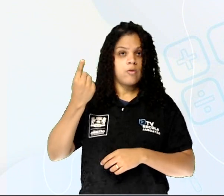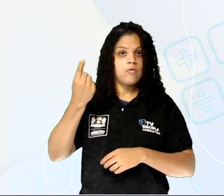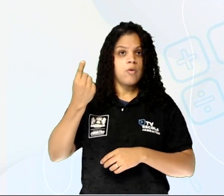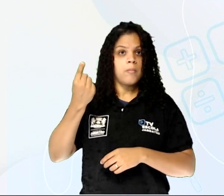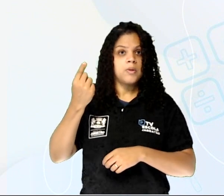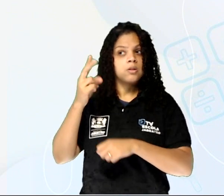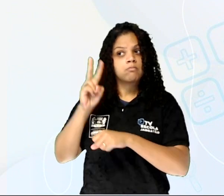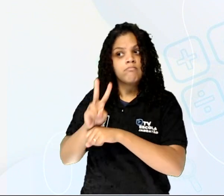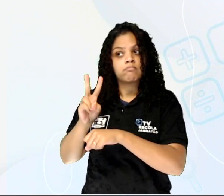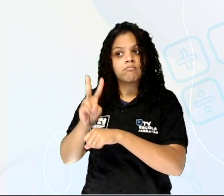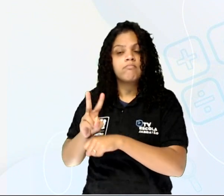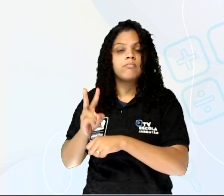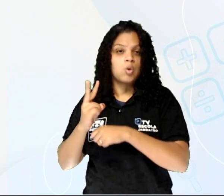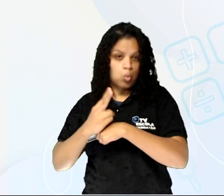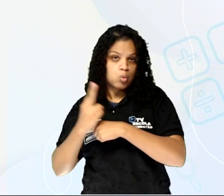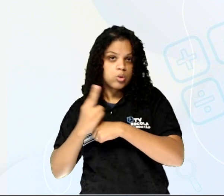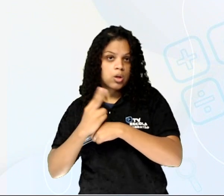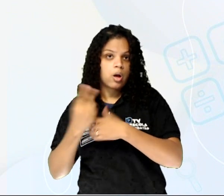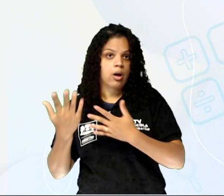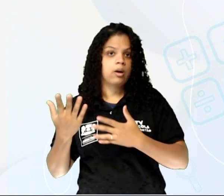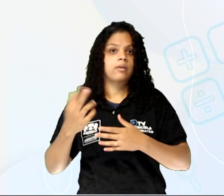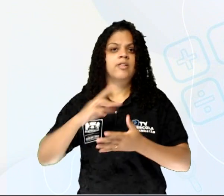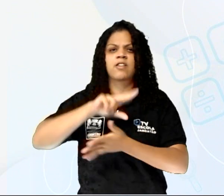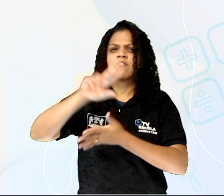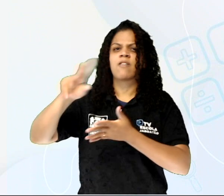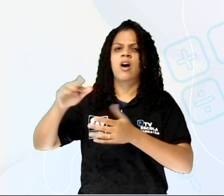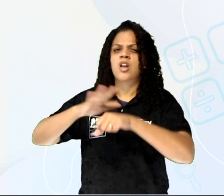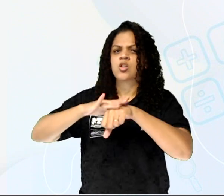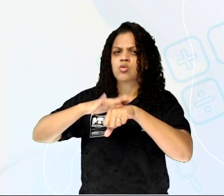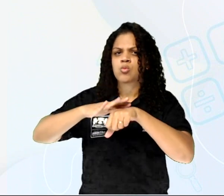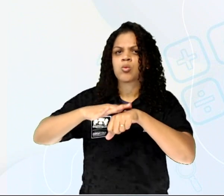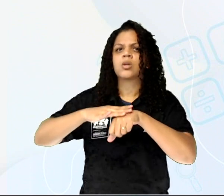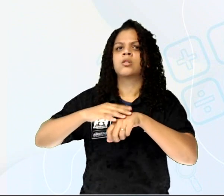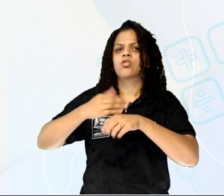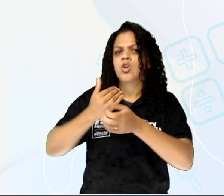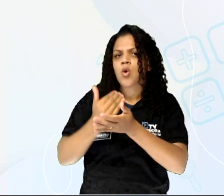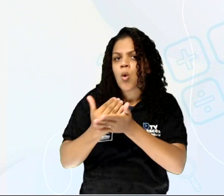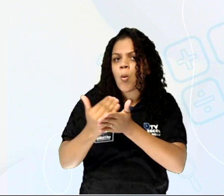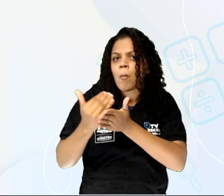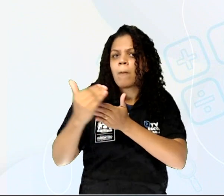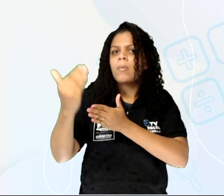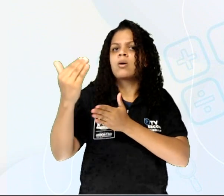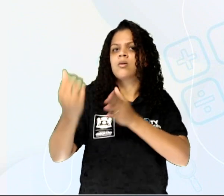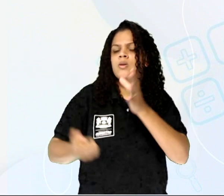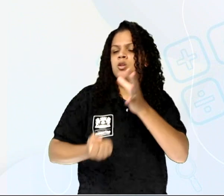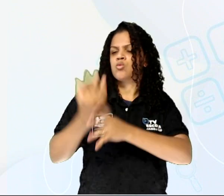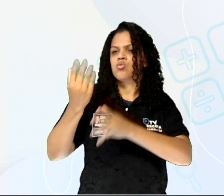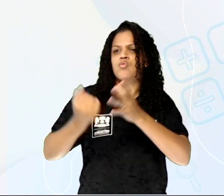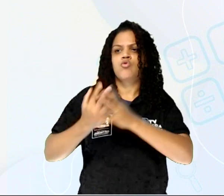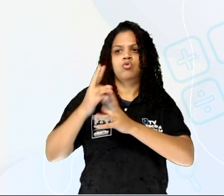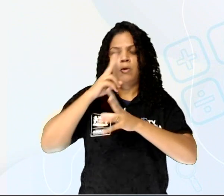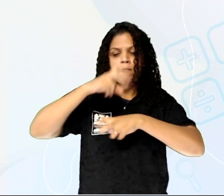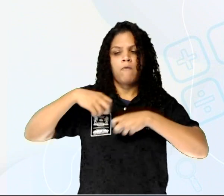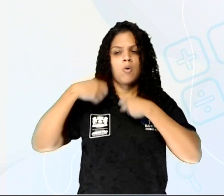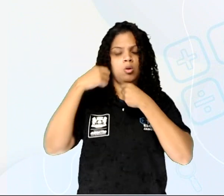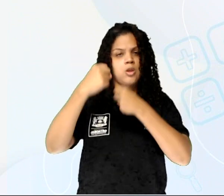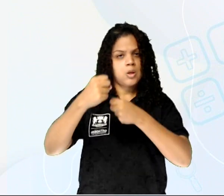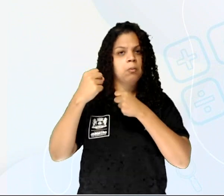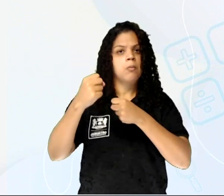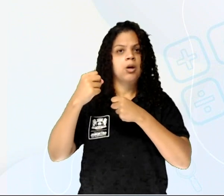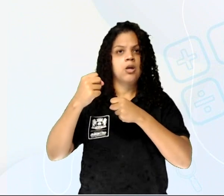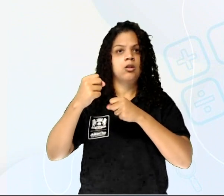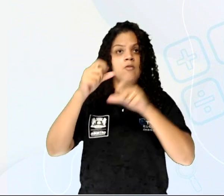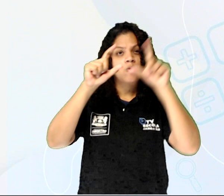amarela, difteria e rubéola são exemplos de doenças que começam a ressurgir com força, infelizmente, devido à diminuição